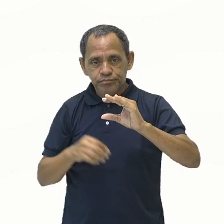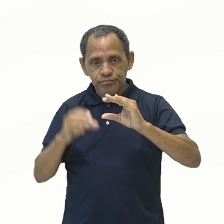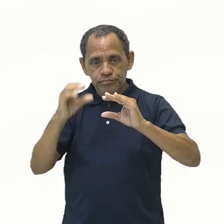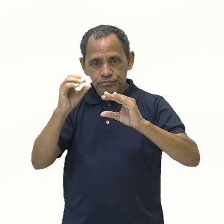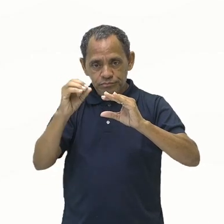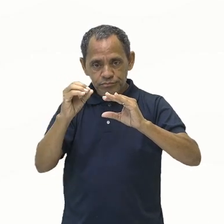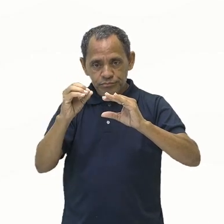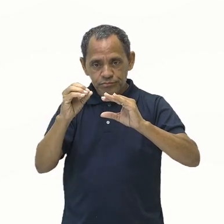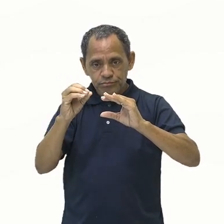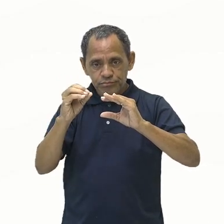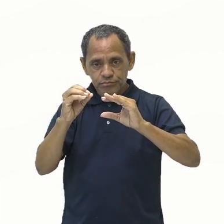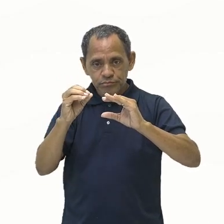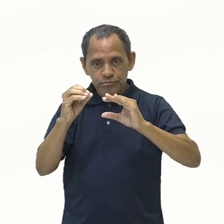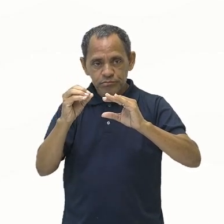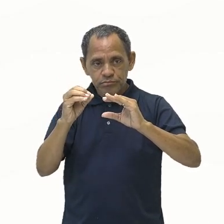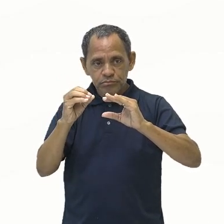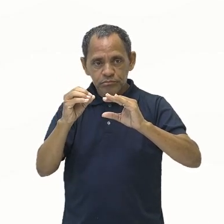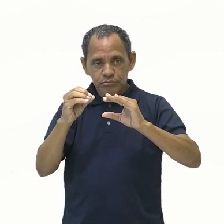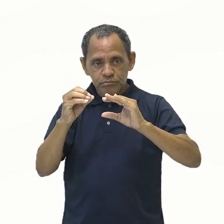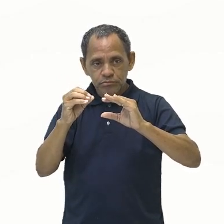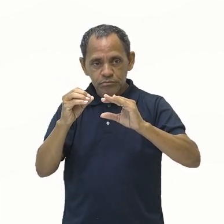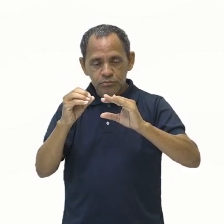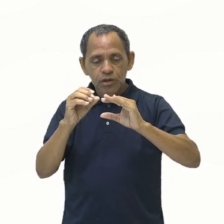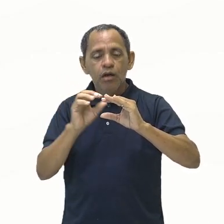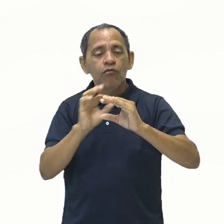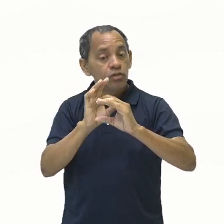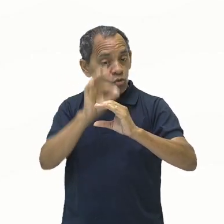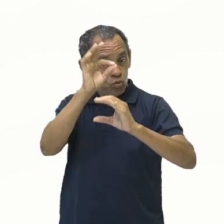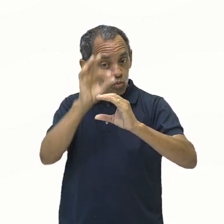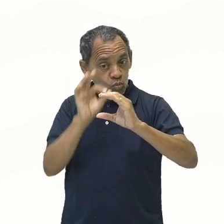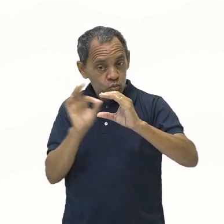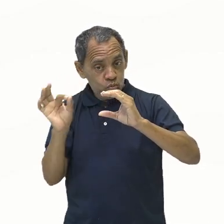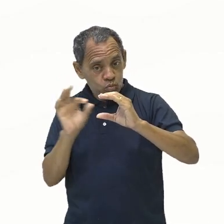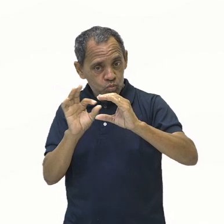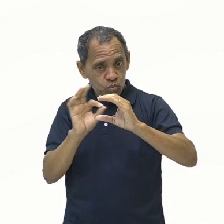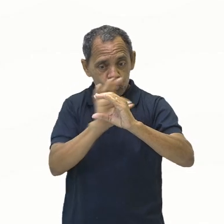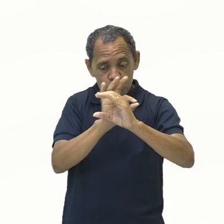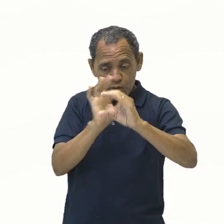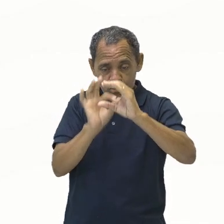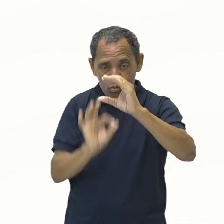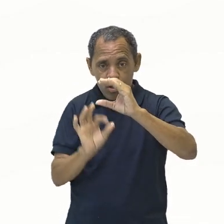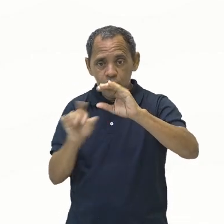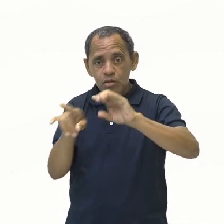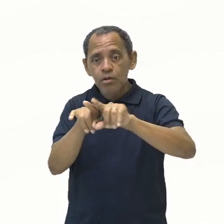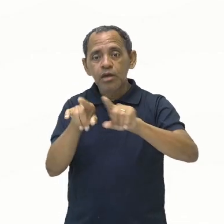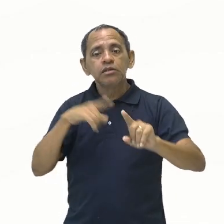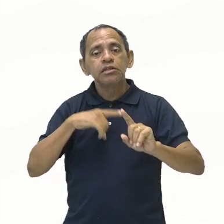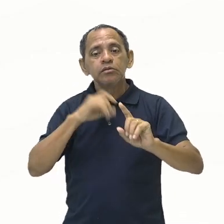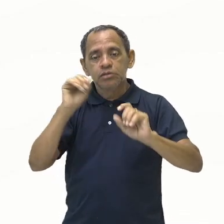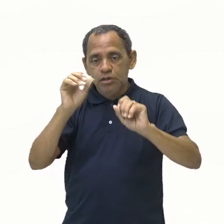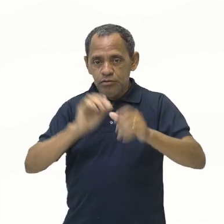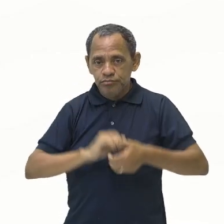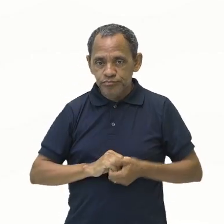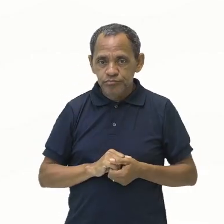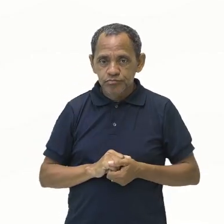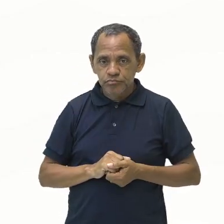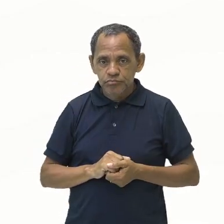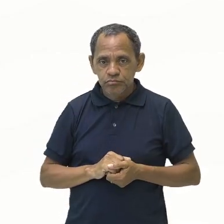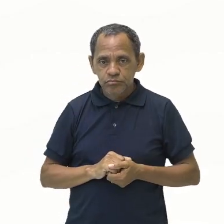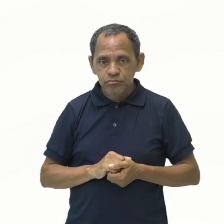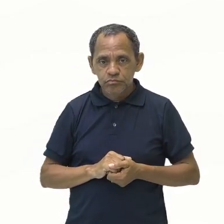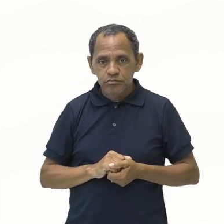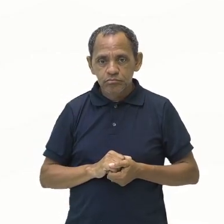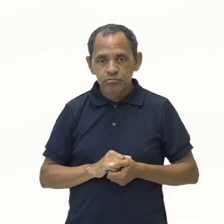está fazendo 4 e esse está fazendo 4, tá? E aí nós temos aqui a estrutura do